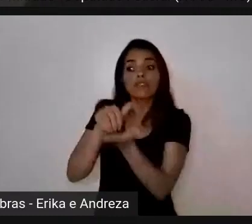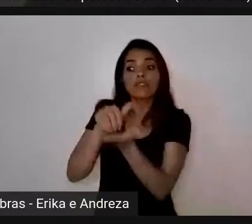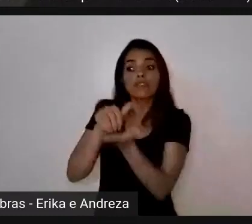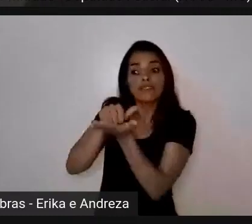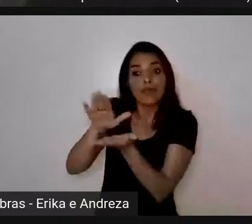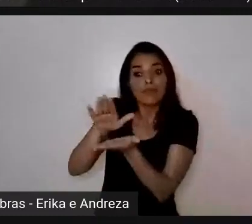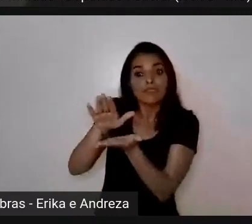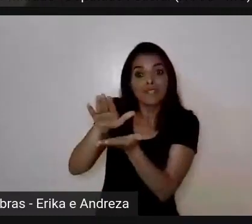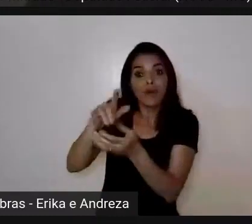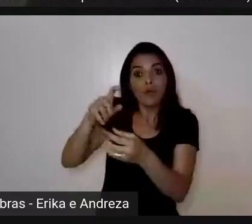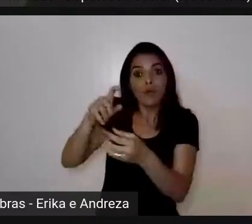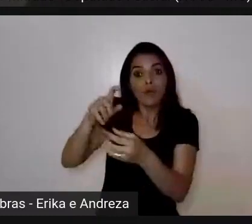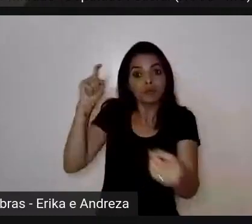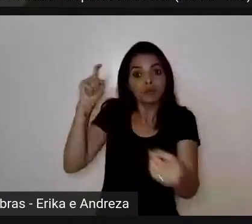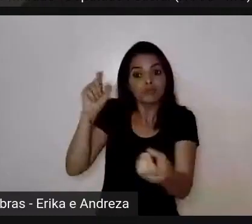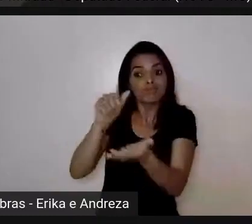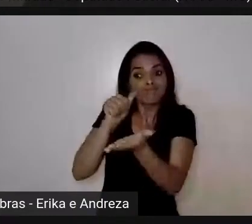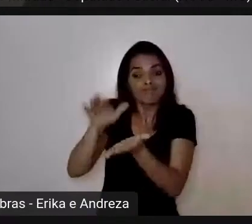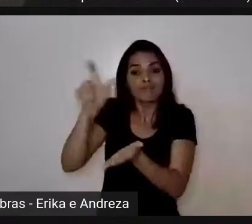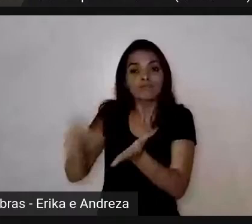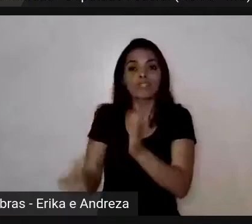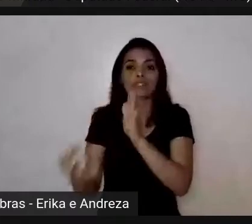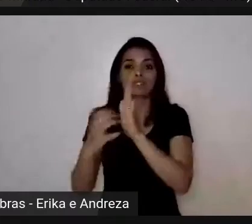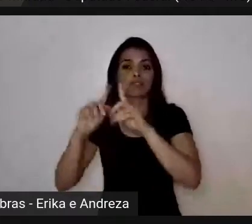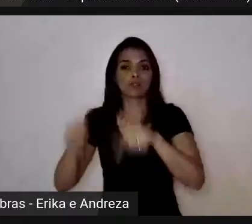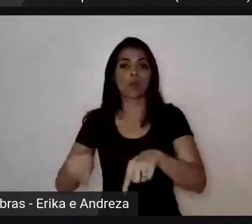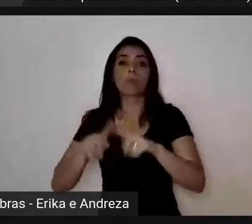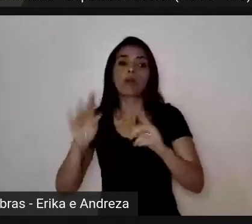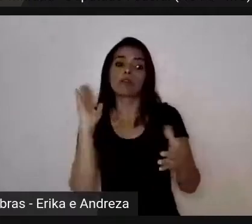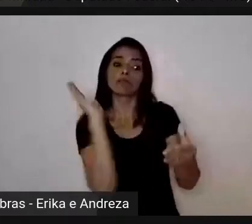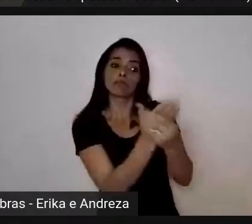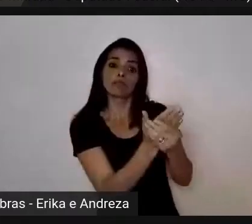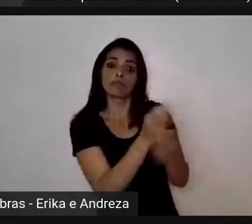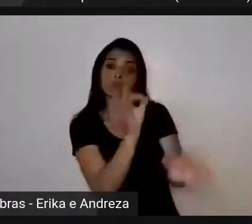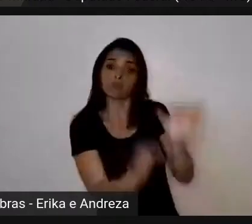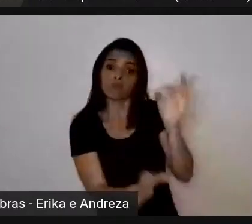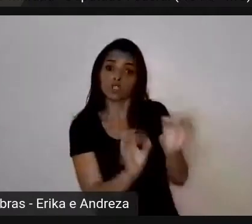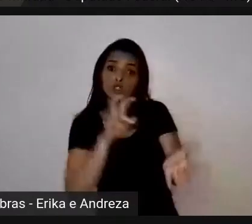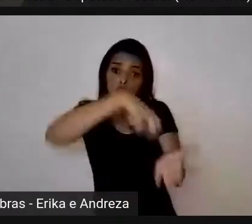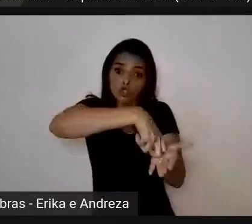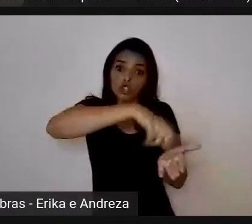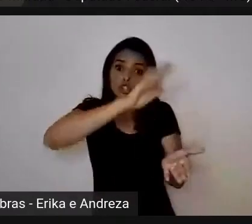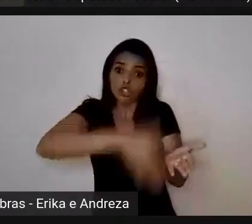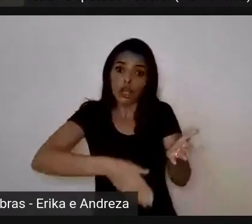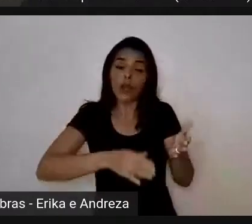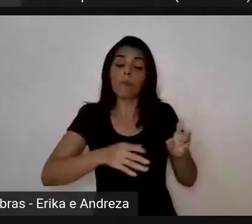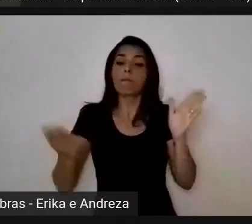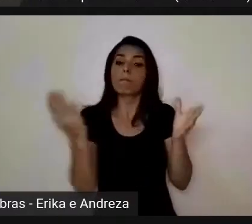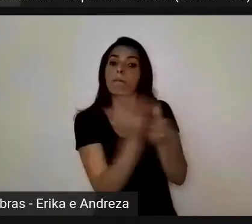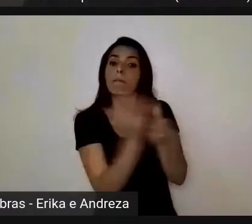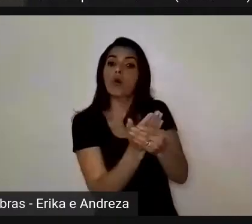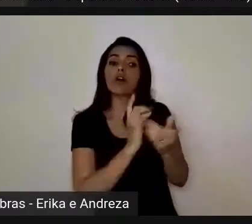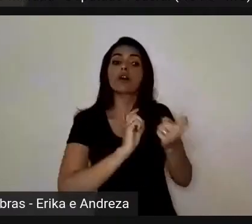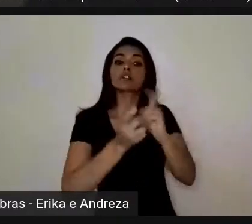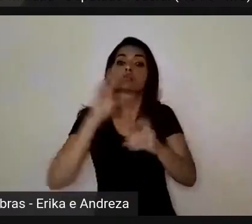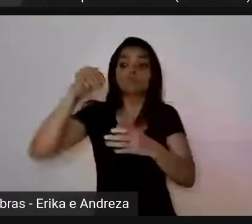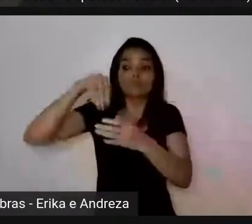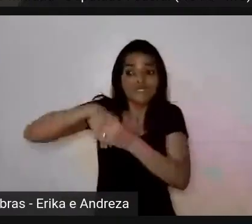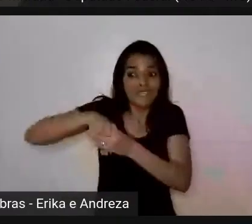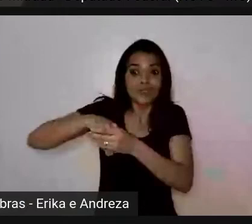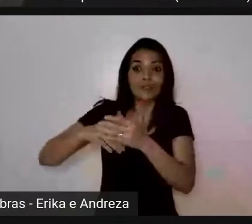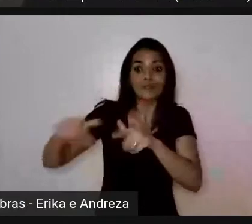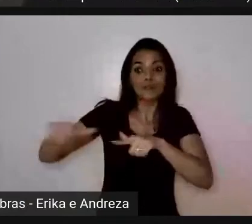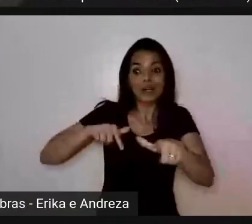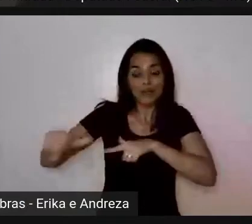condenação, processo administrativo disciplinar e outros fatores que eu mencionei aqui, como obsolescência da carreira, como mudança